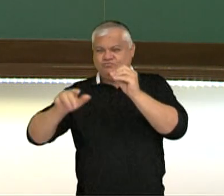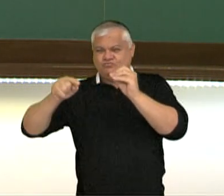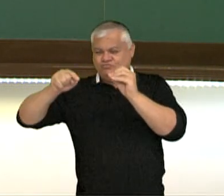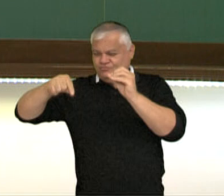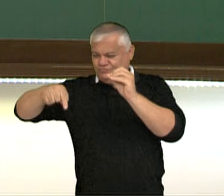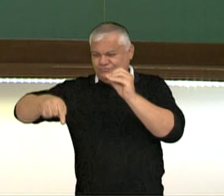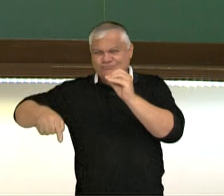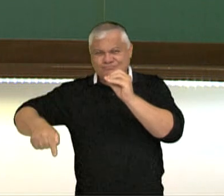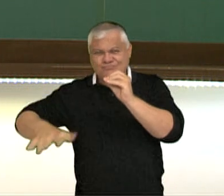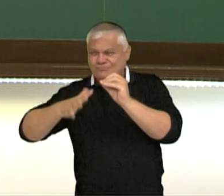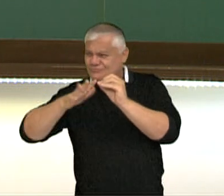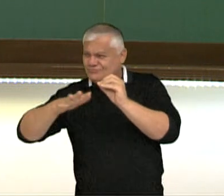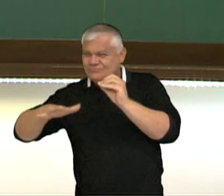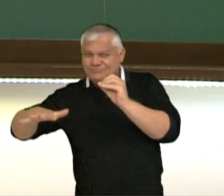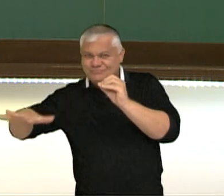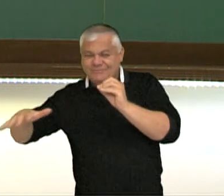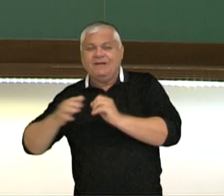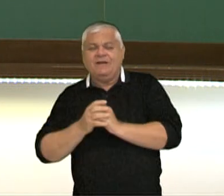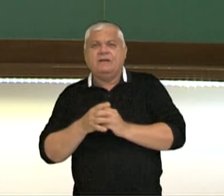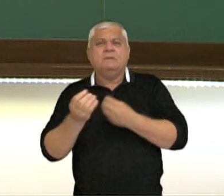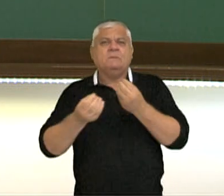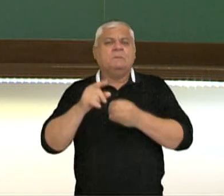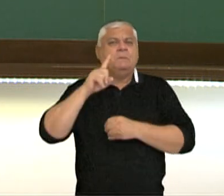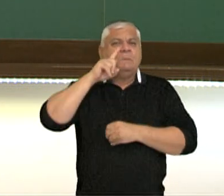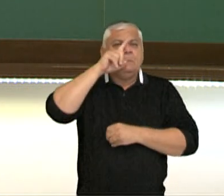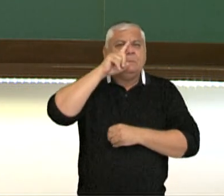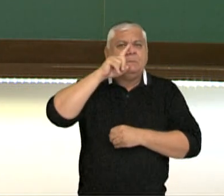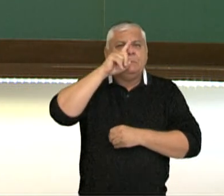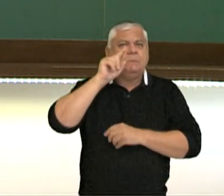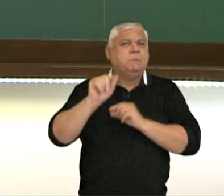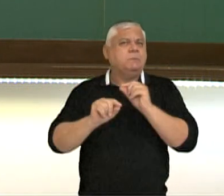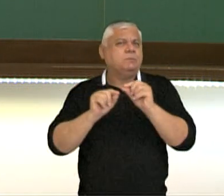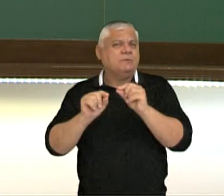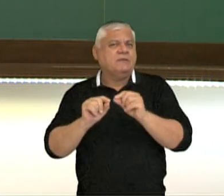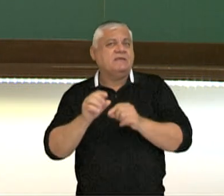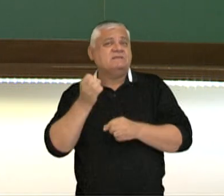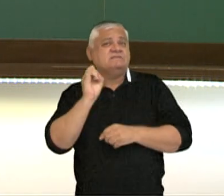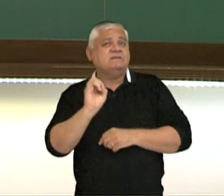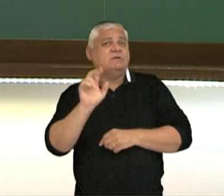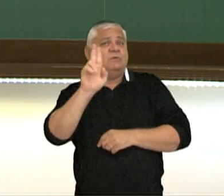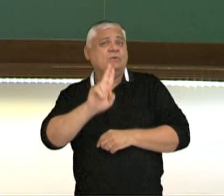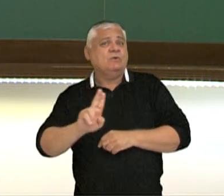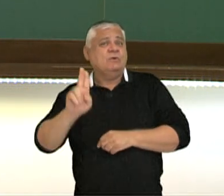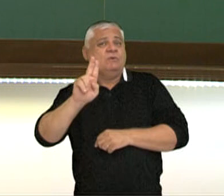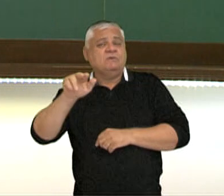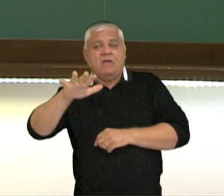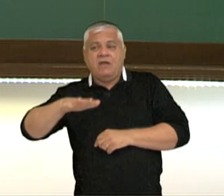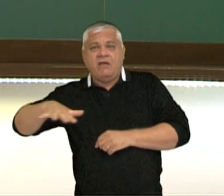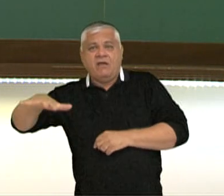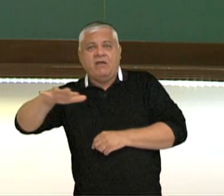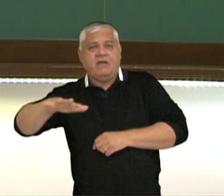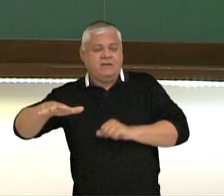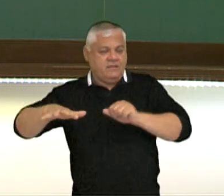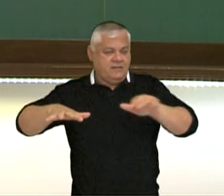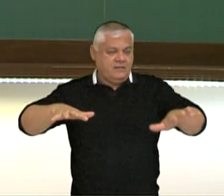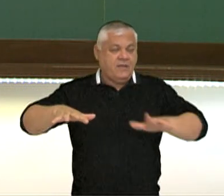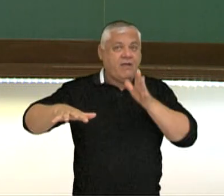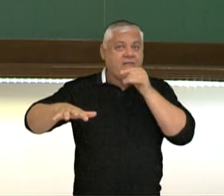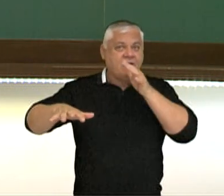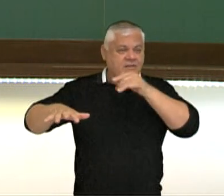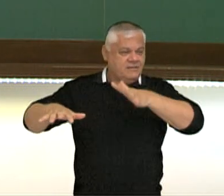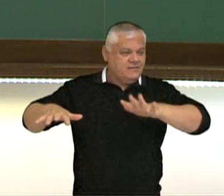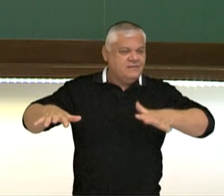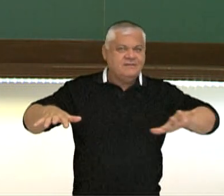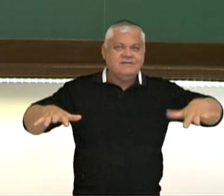riscos ambientais. Quais são as consequências do uso dessas áreas e do uso